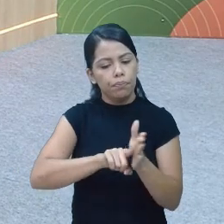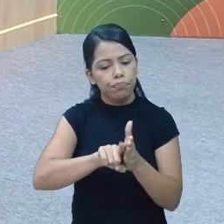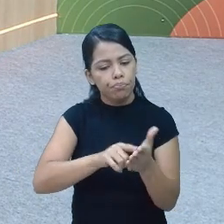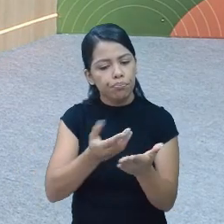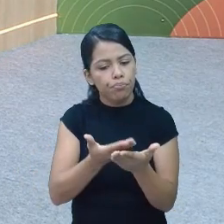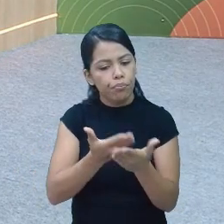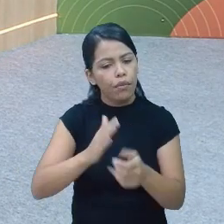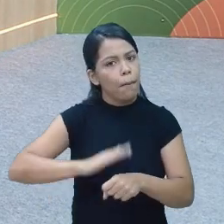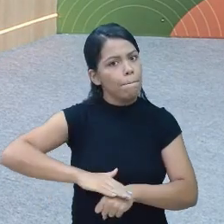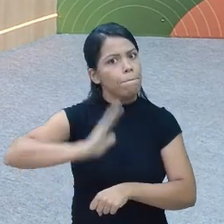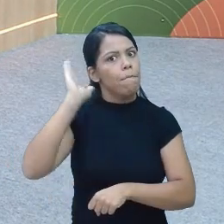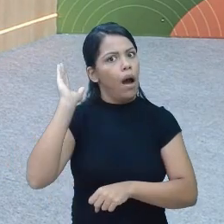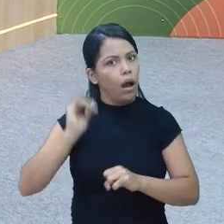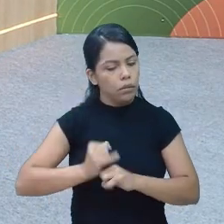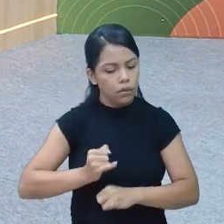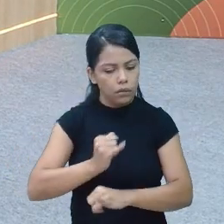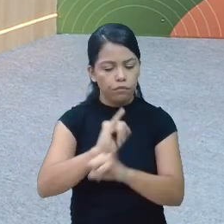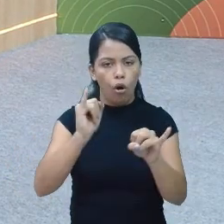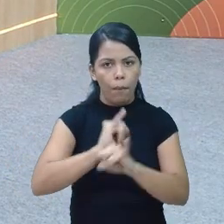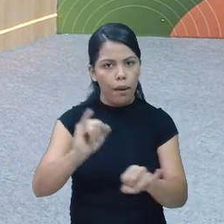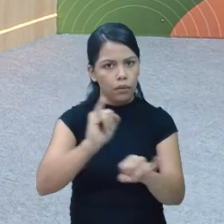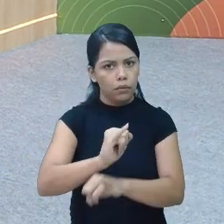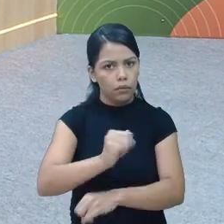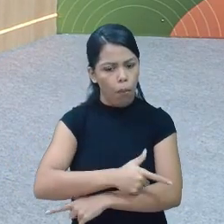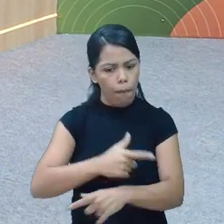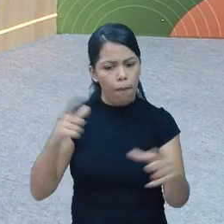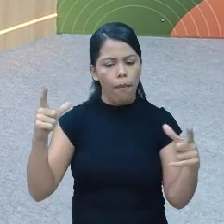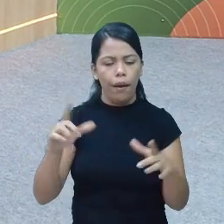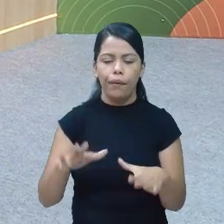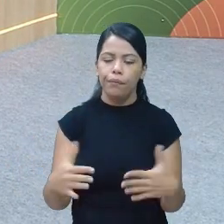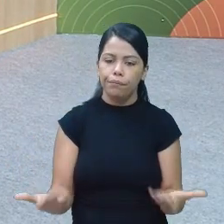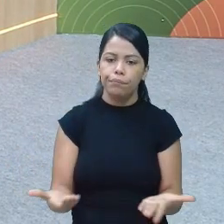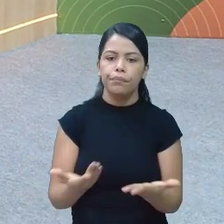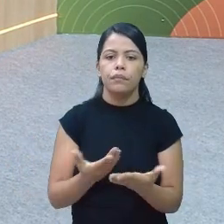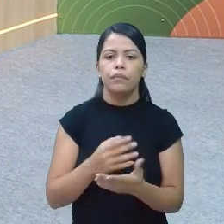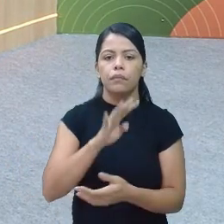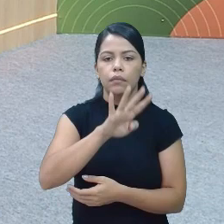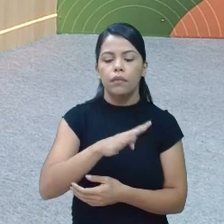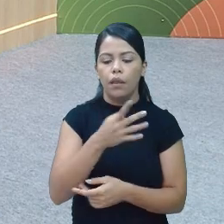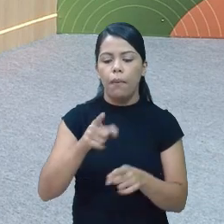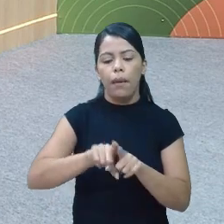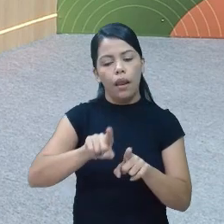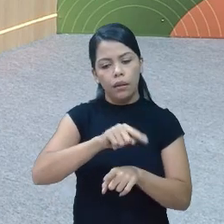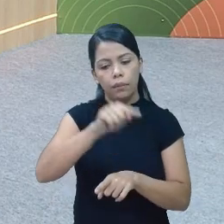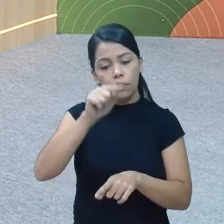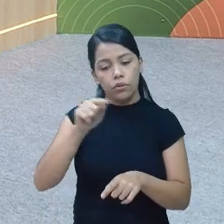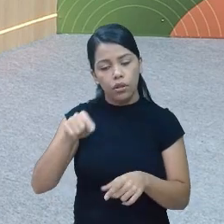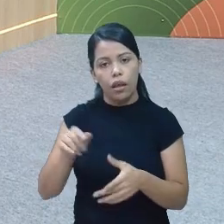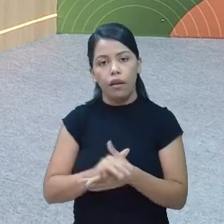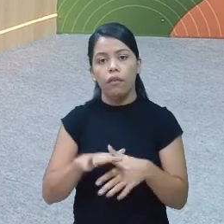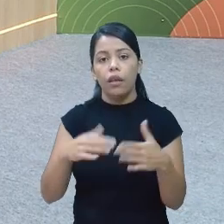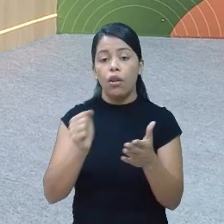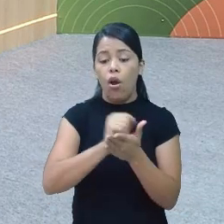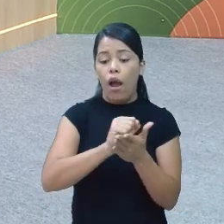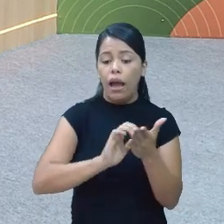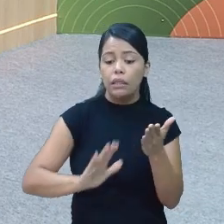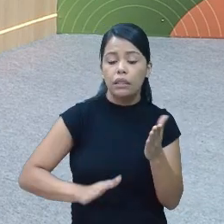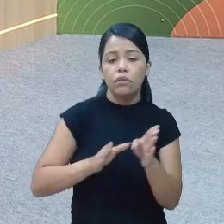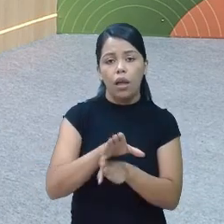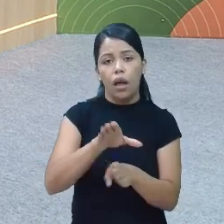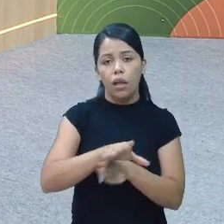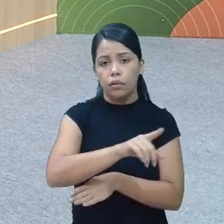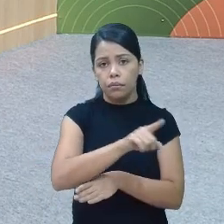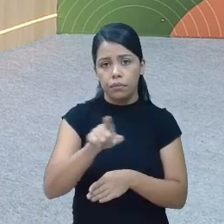de informações muito grandes, tá certo? Então as tabelas e os gráficos. E como atividade, como